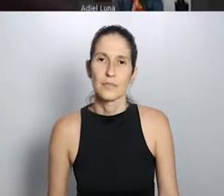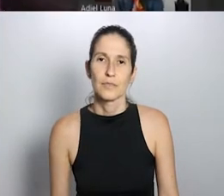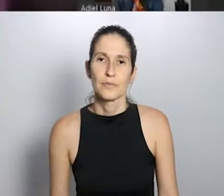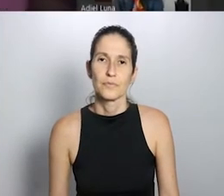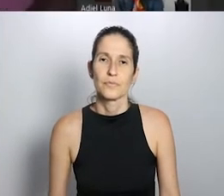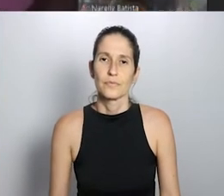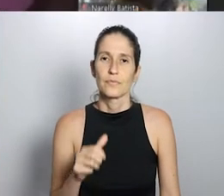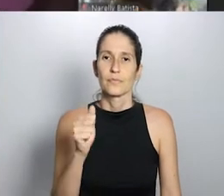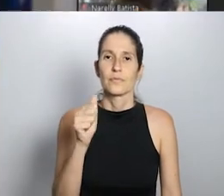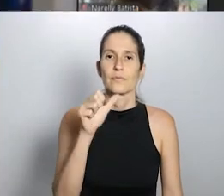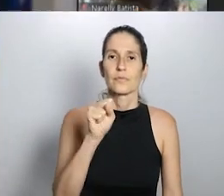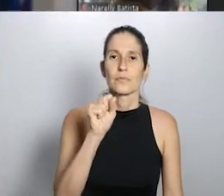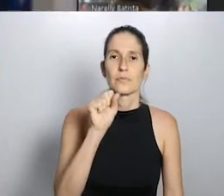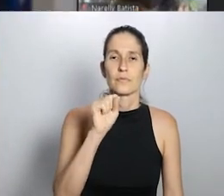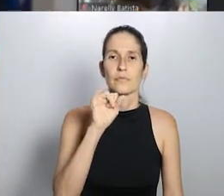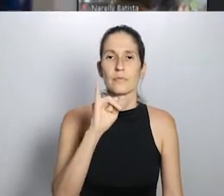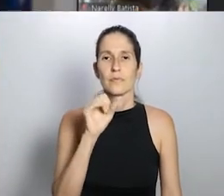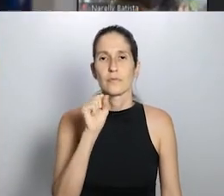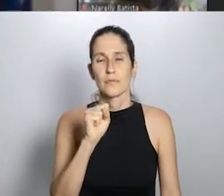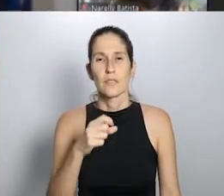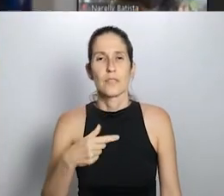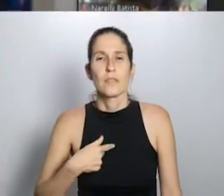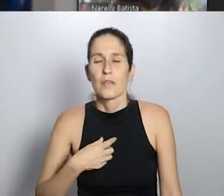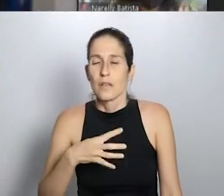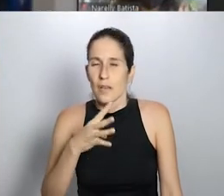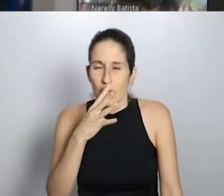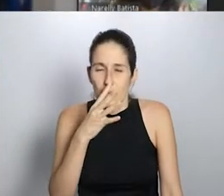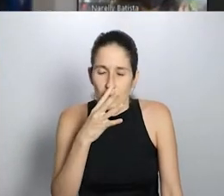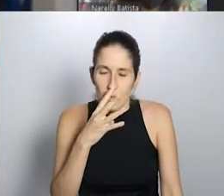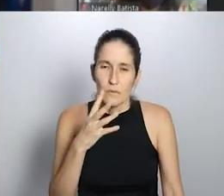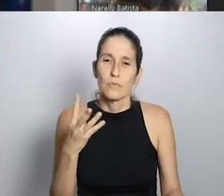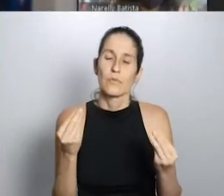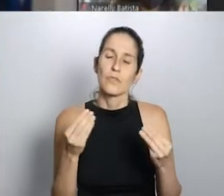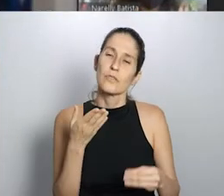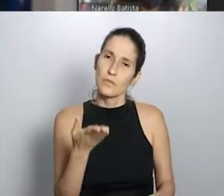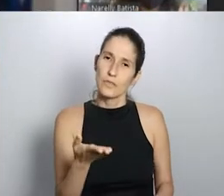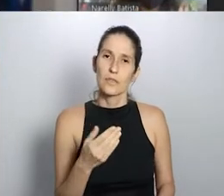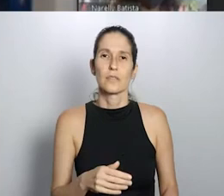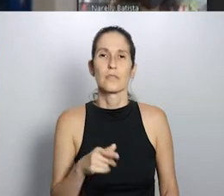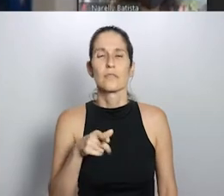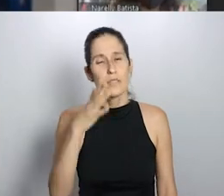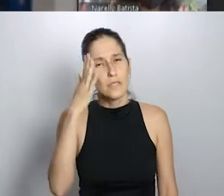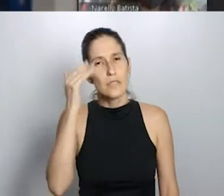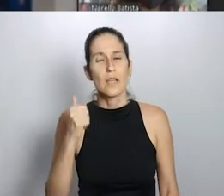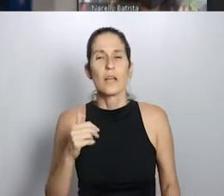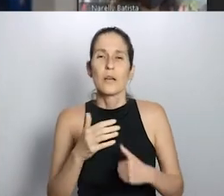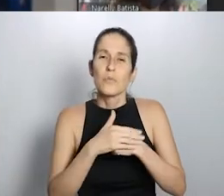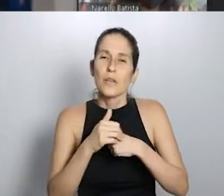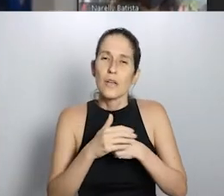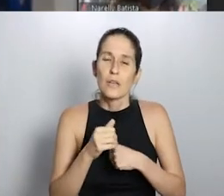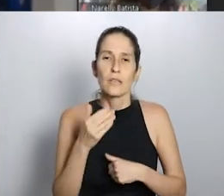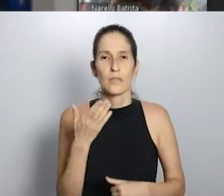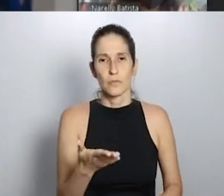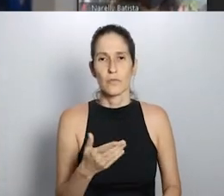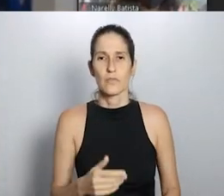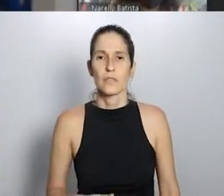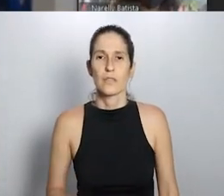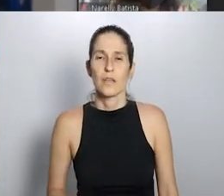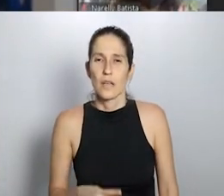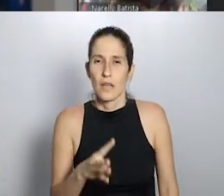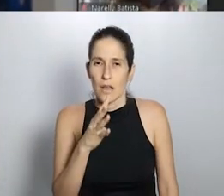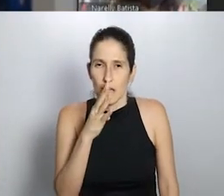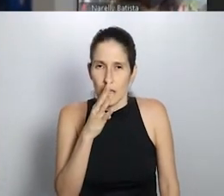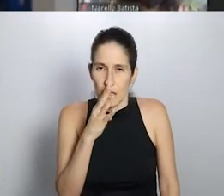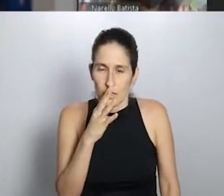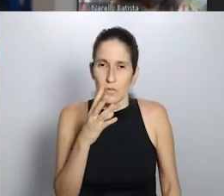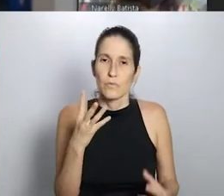coco na senzala, canta negra até de madrugada. Maravilha, maravilha. Assis, eu sempre falo, eu tenho uma admiração grande por você, você sabe disso,